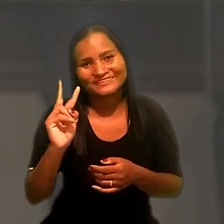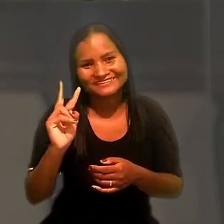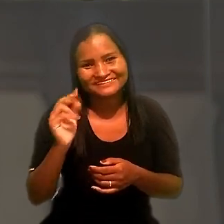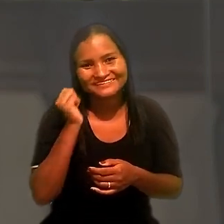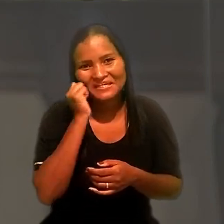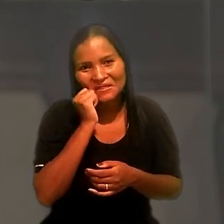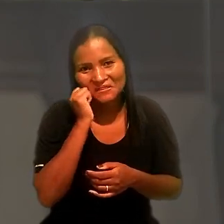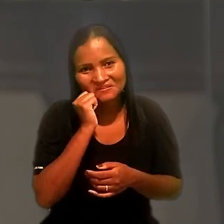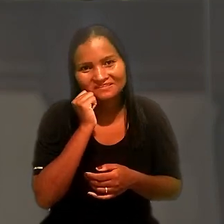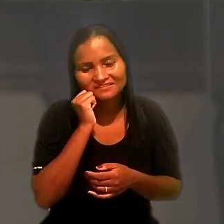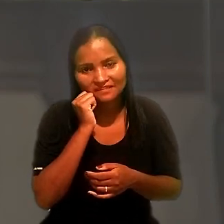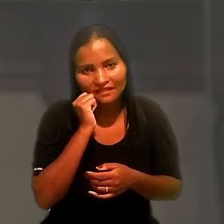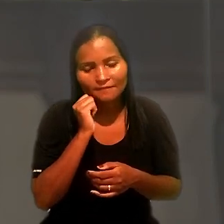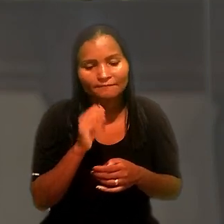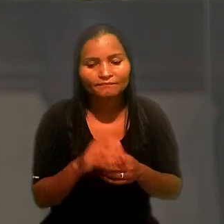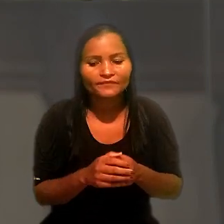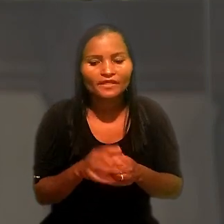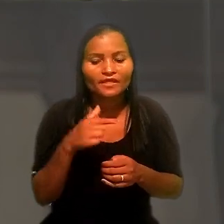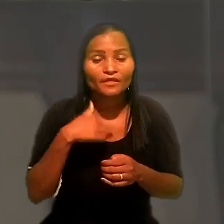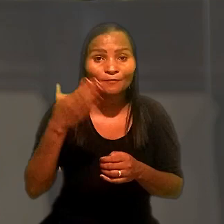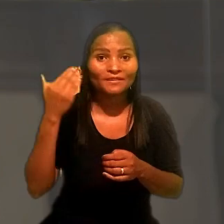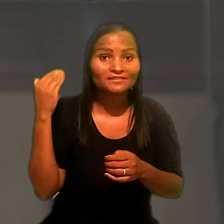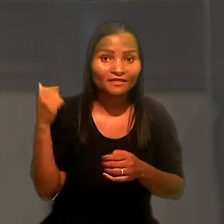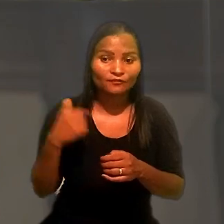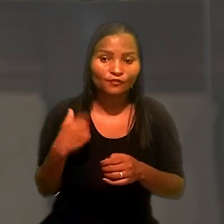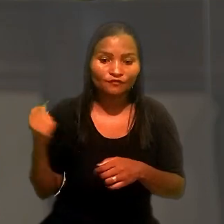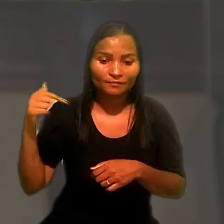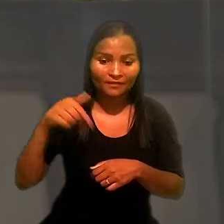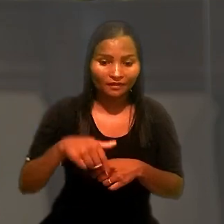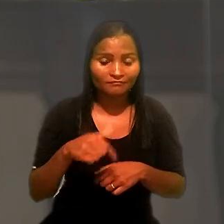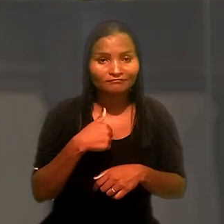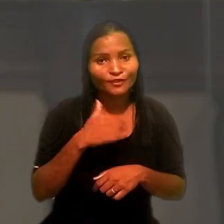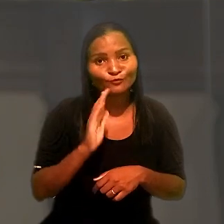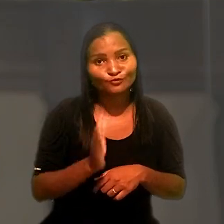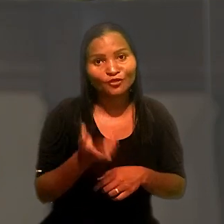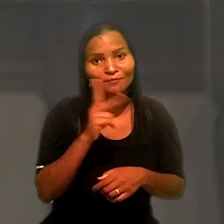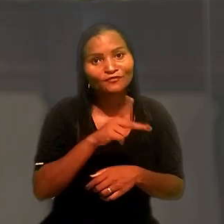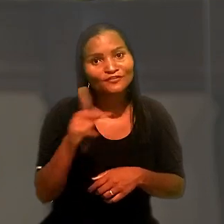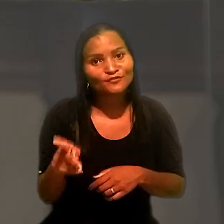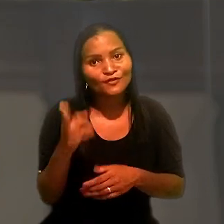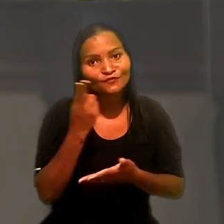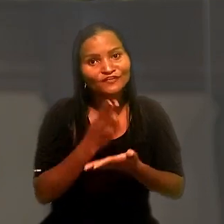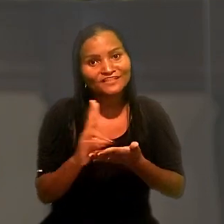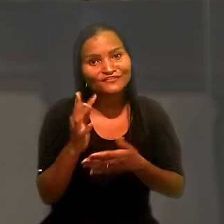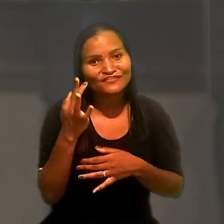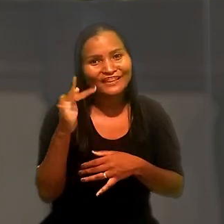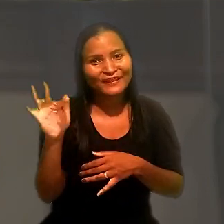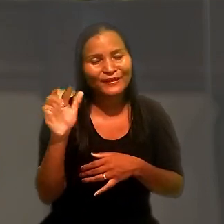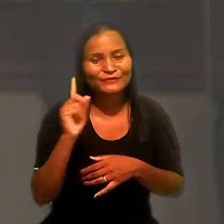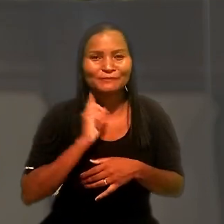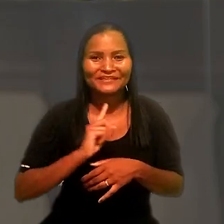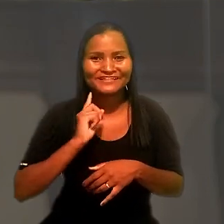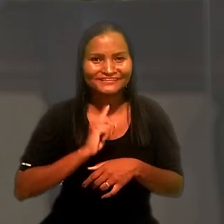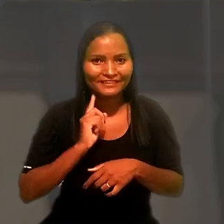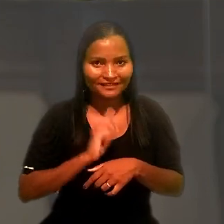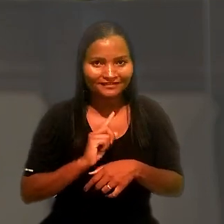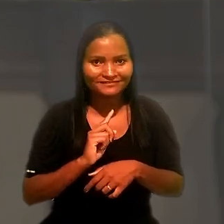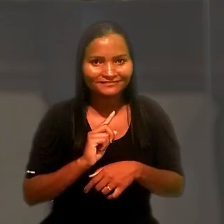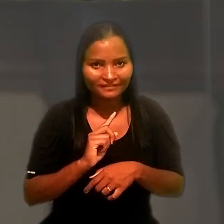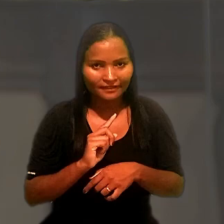Tanto assim que eu, à época, quando vim para cá, já era professor da Universidade Federal de Minas Gerais. Eu